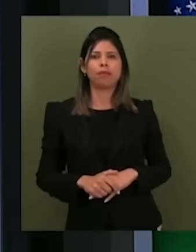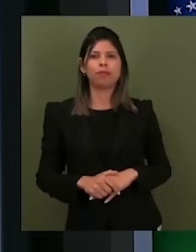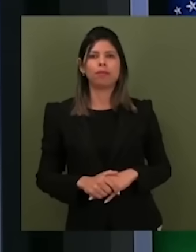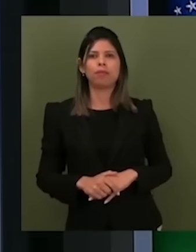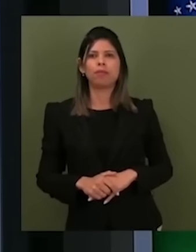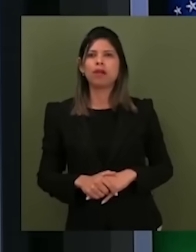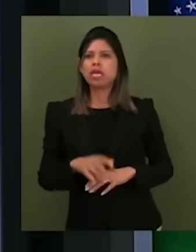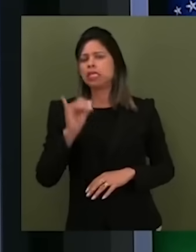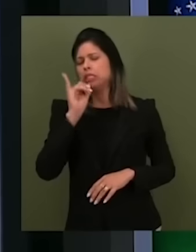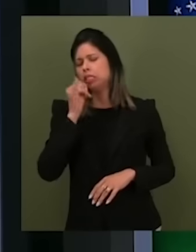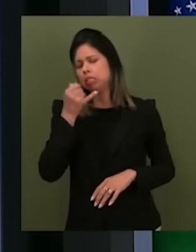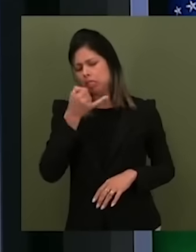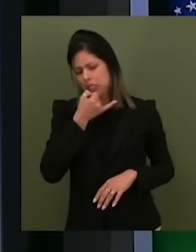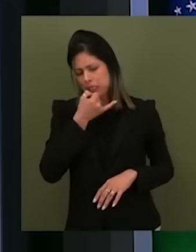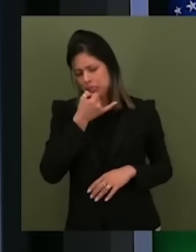Melancólico, lamentável.